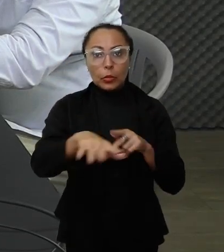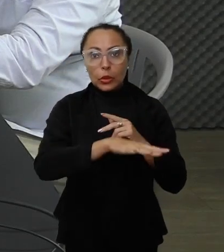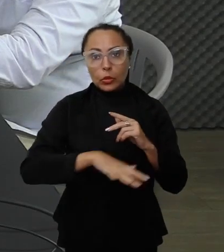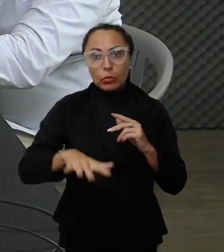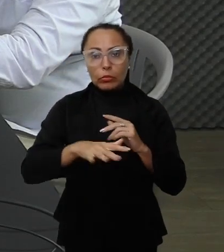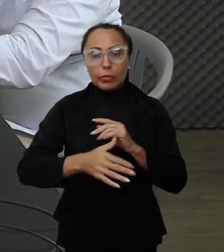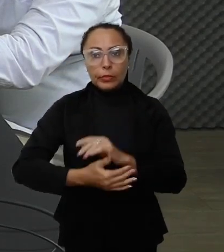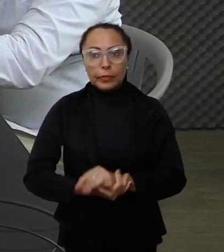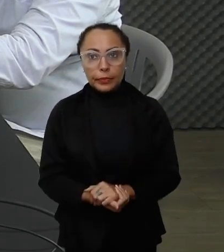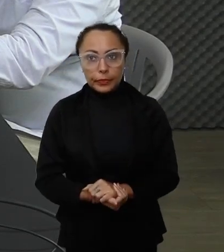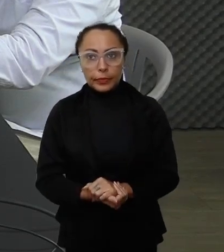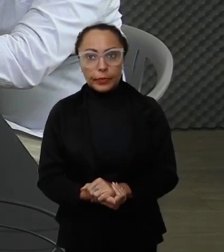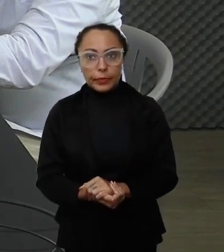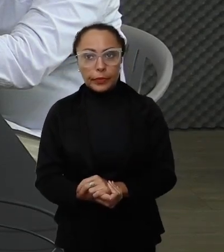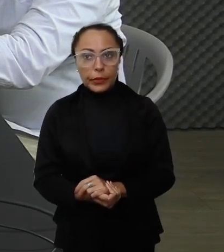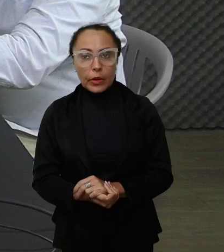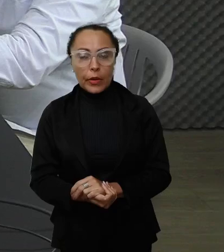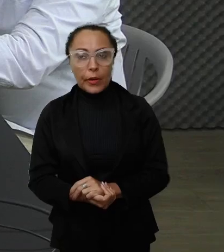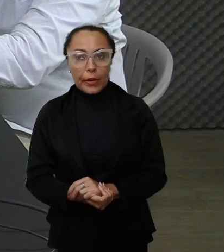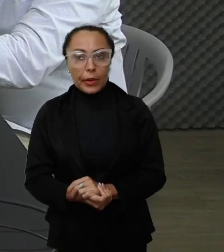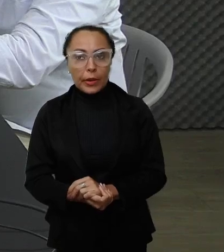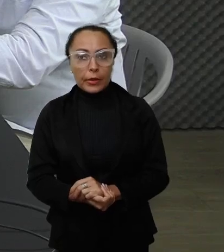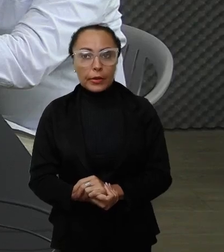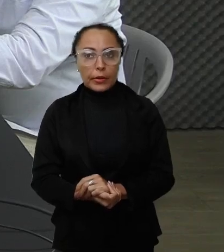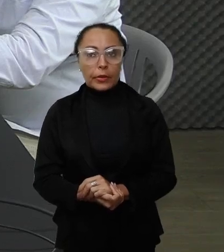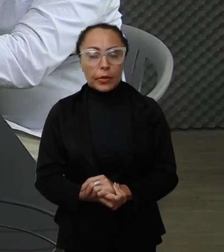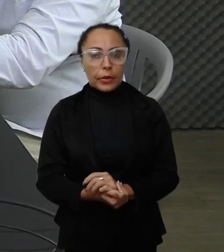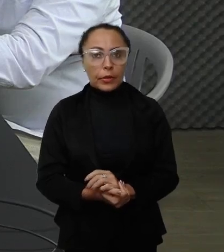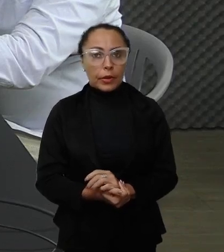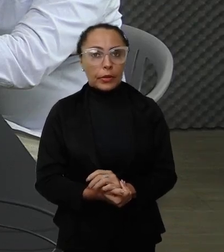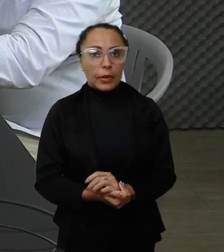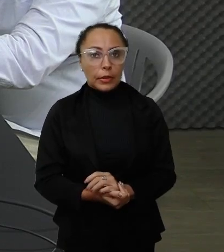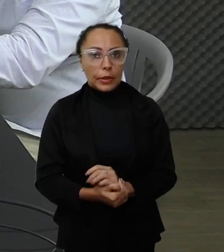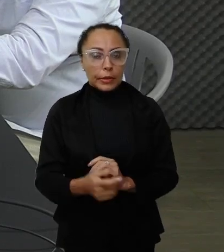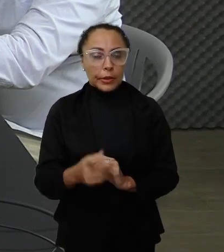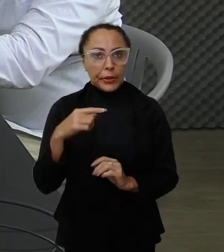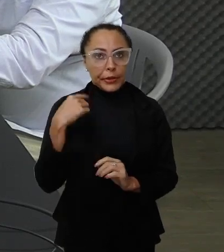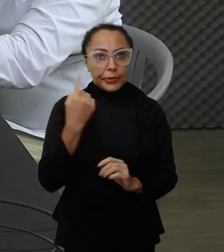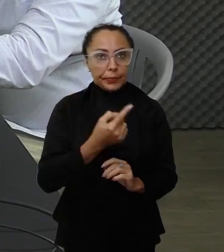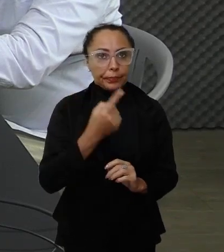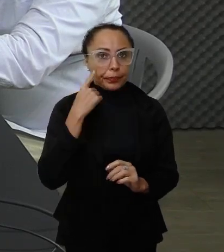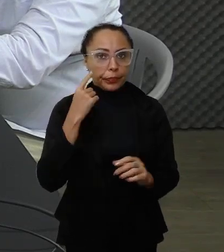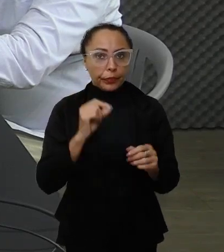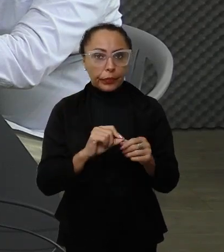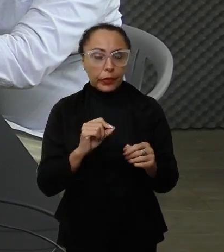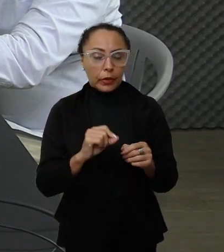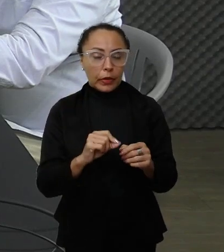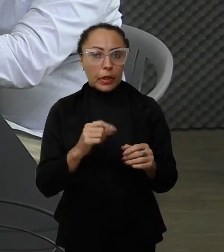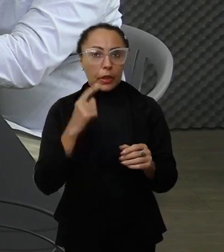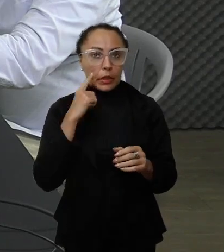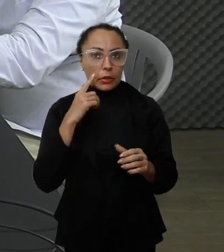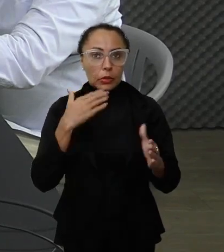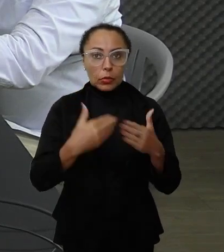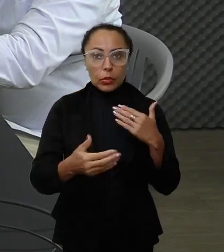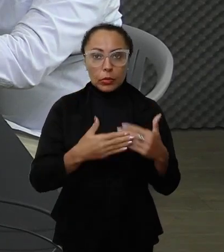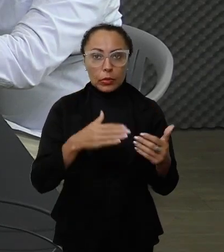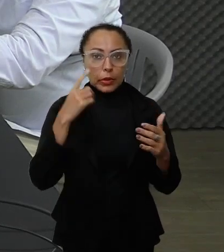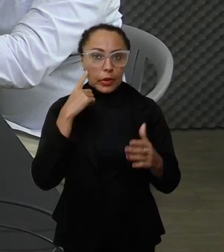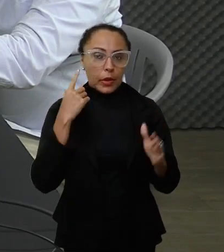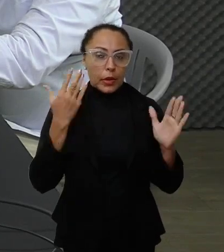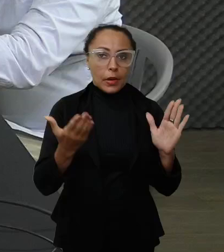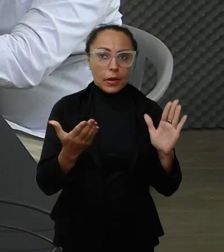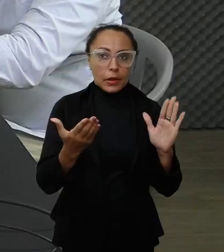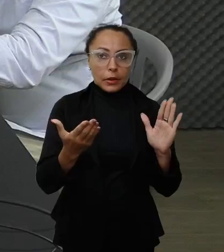público. Quando a gente faz é, qualquer, qualquer programa,